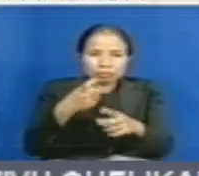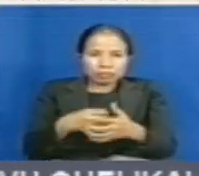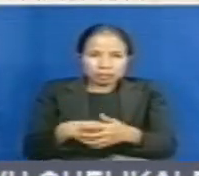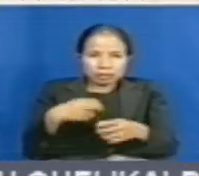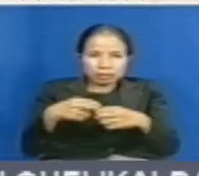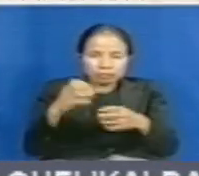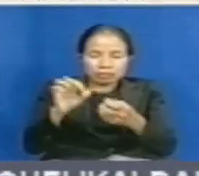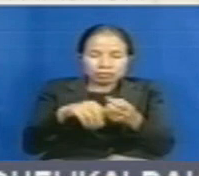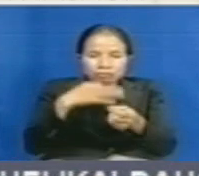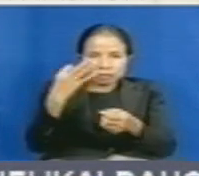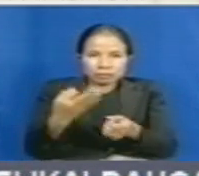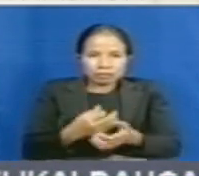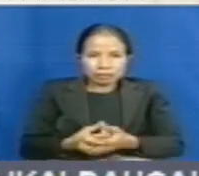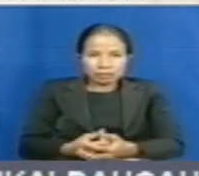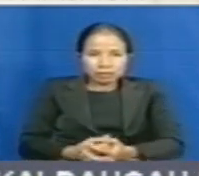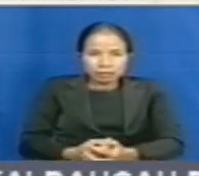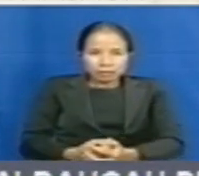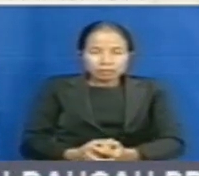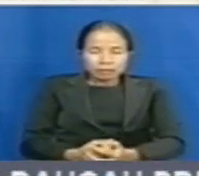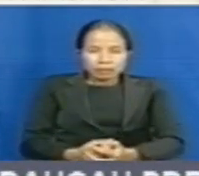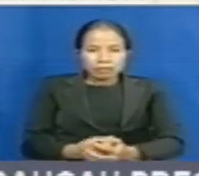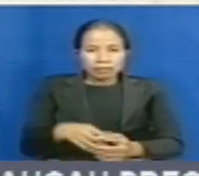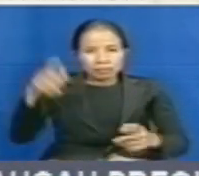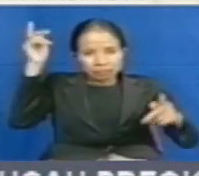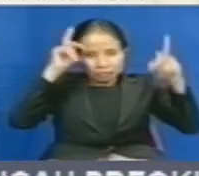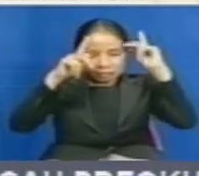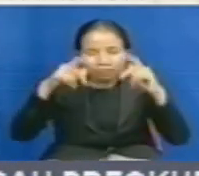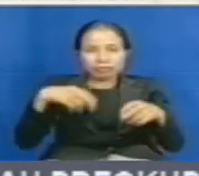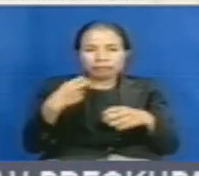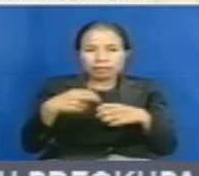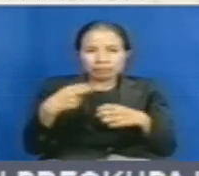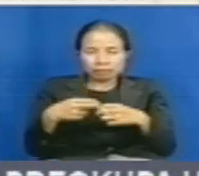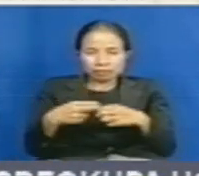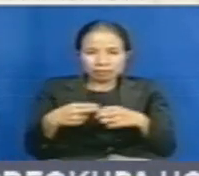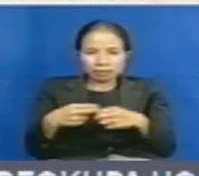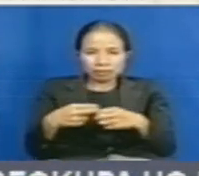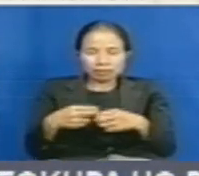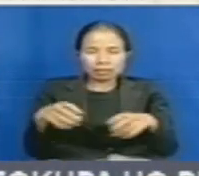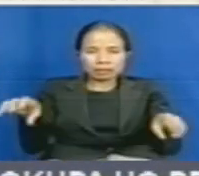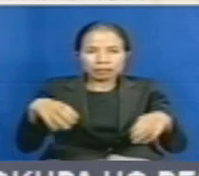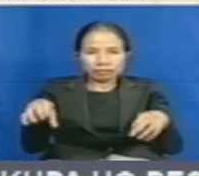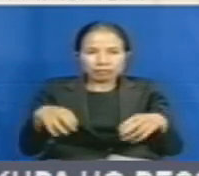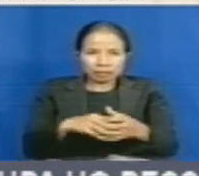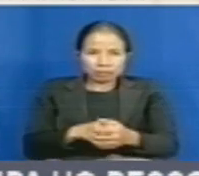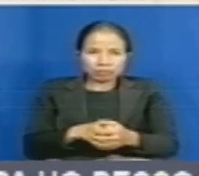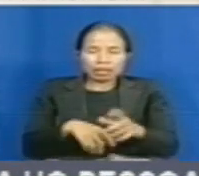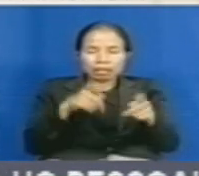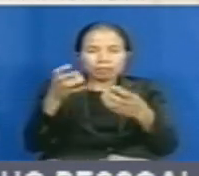impacto pandemia. Situação nemos ameaça emprego e uma barra lá com